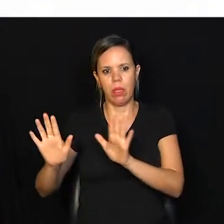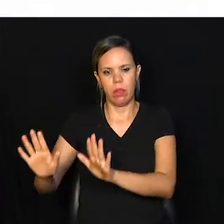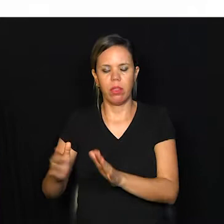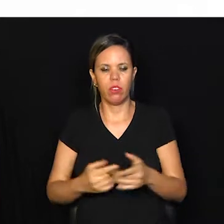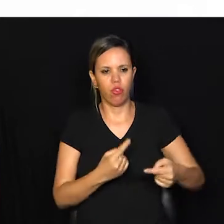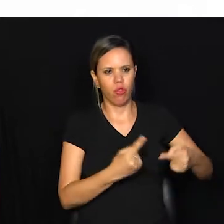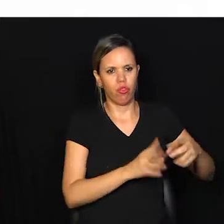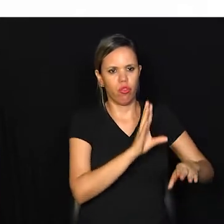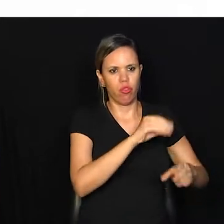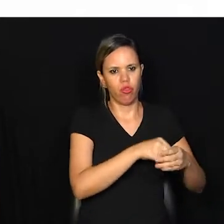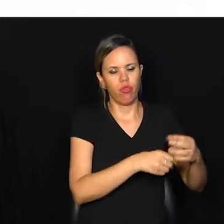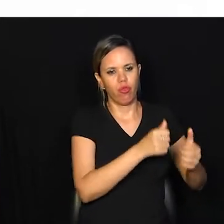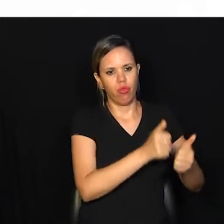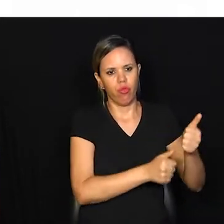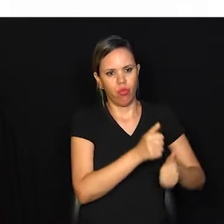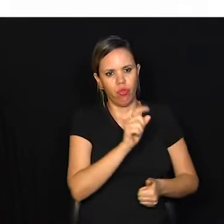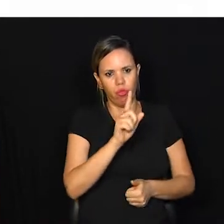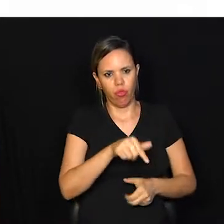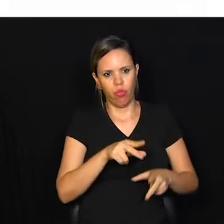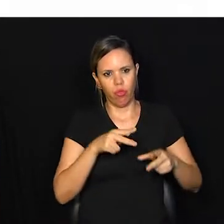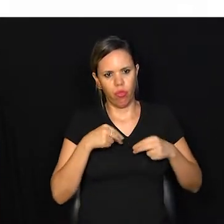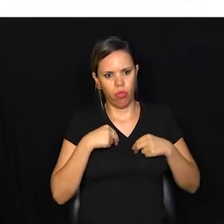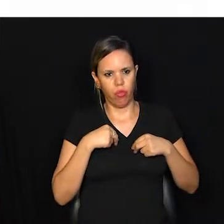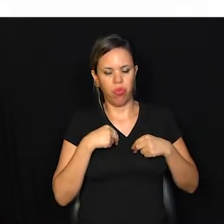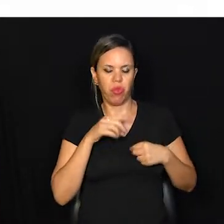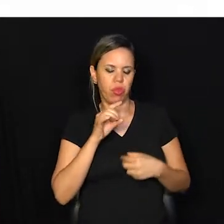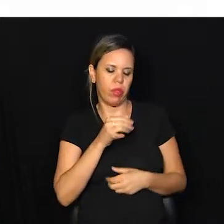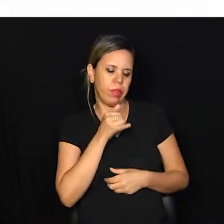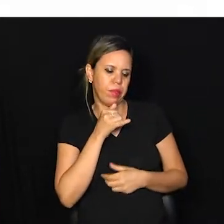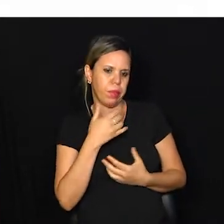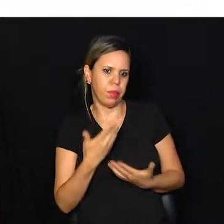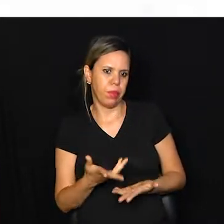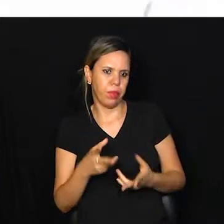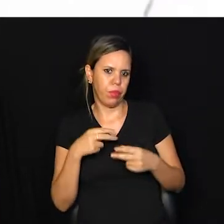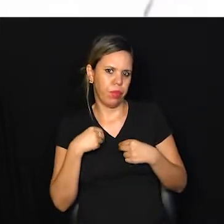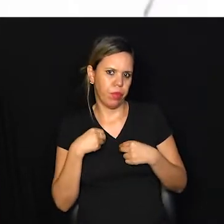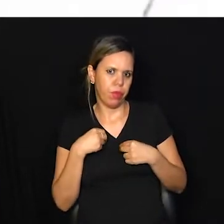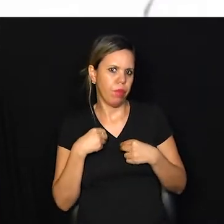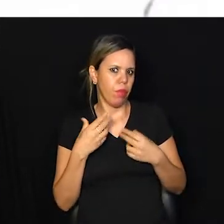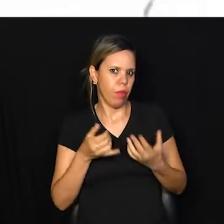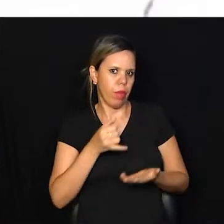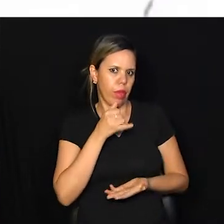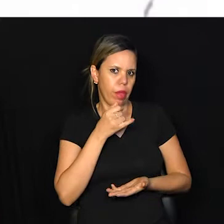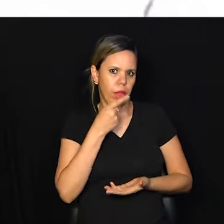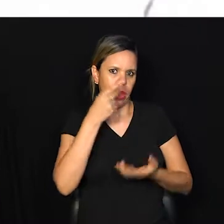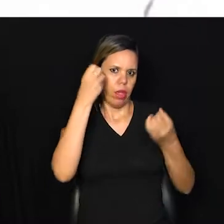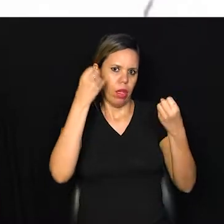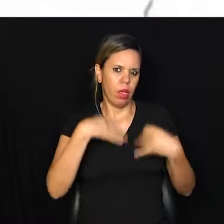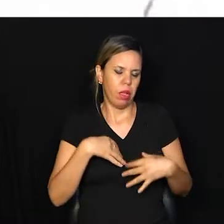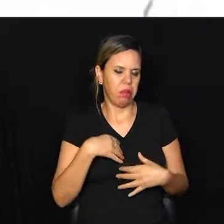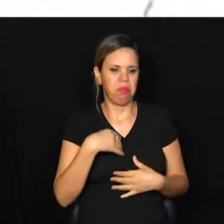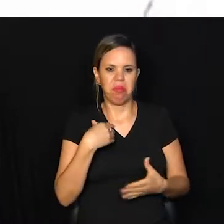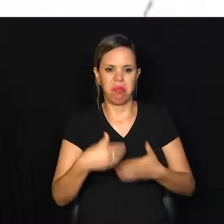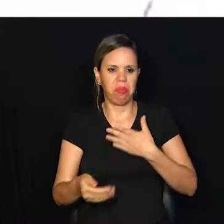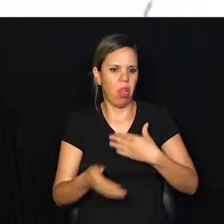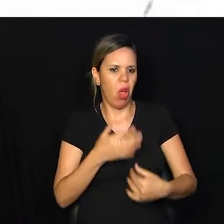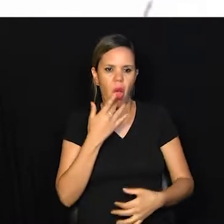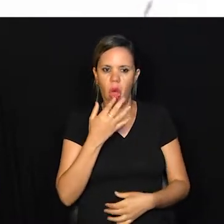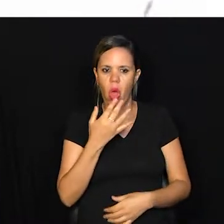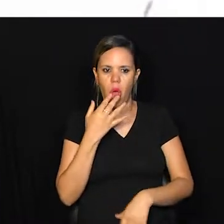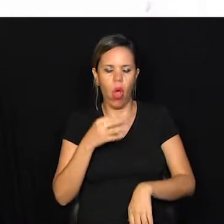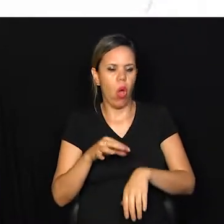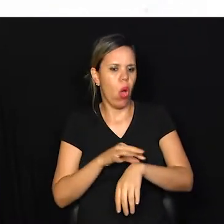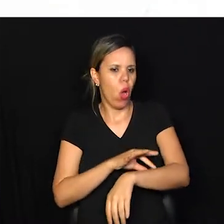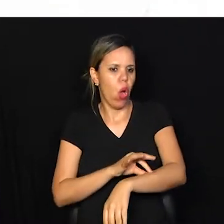discurso dentro do futebol, ele é da meritocracia. E a meritocracia diz que não interessa a cor da pele, não